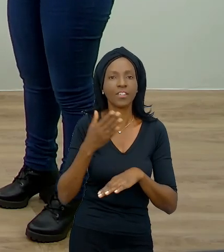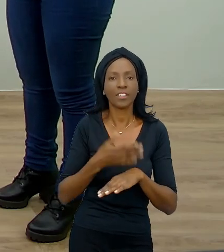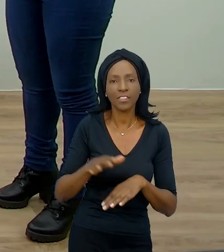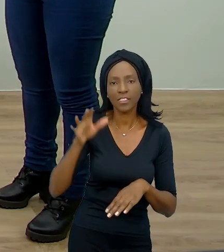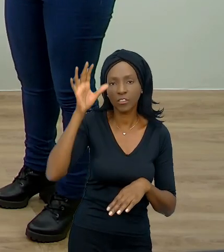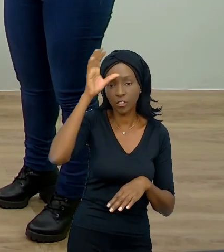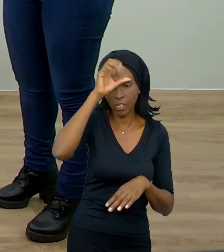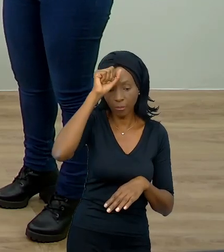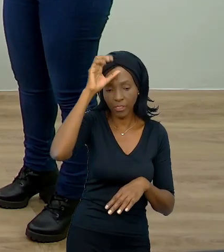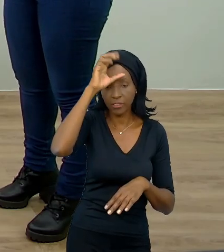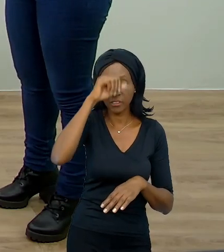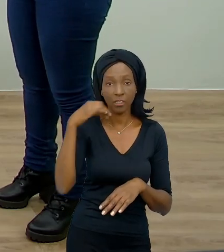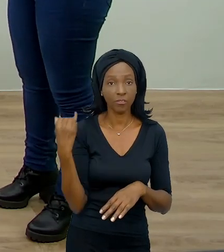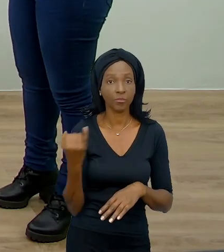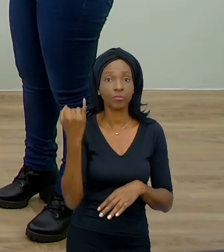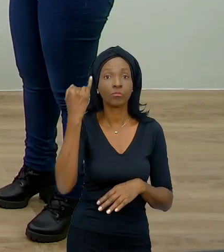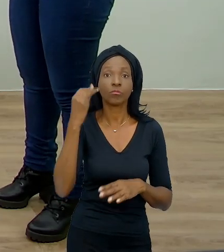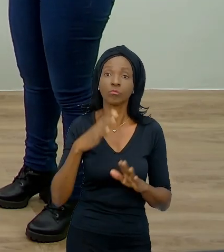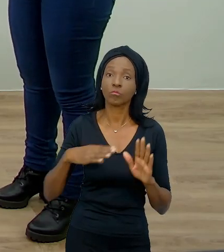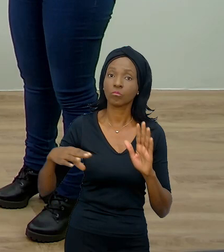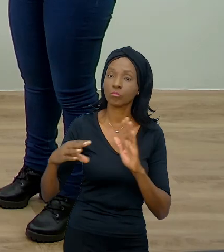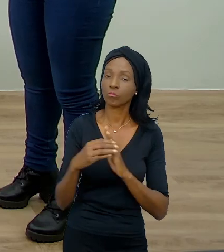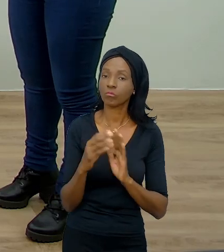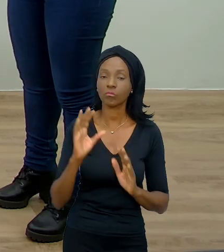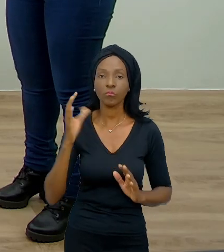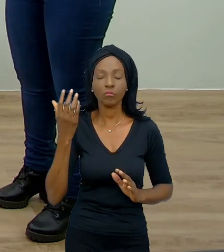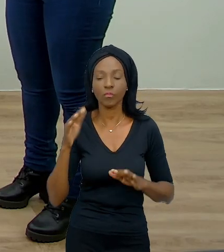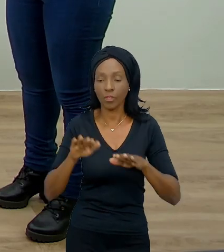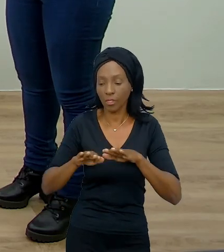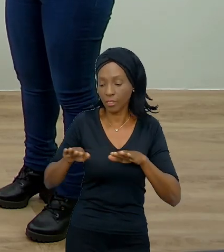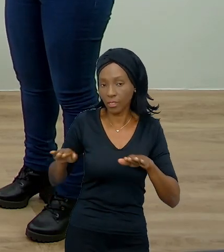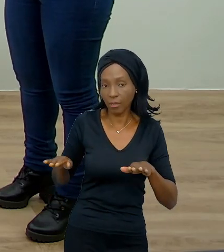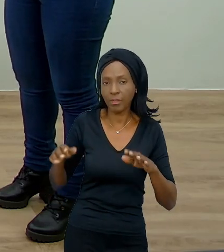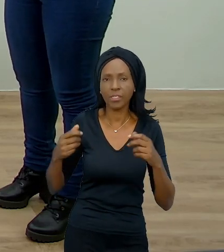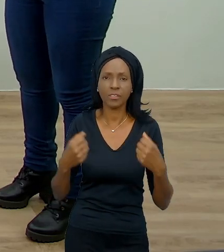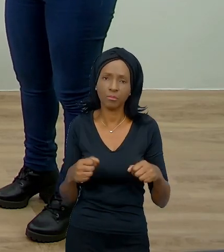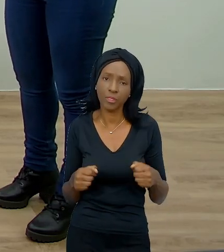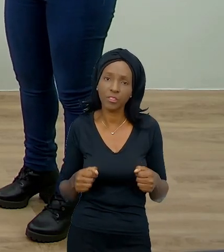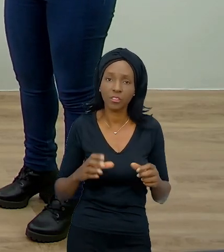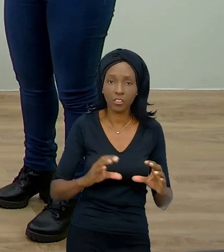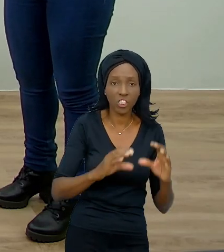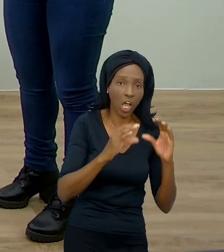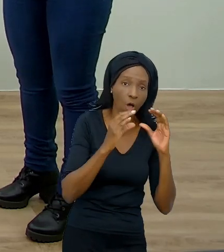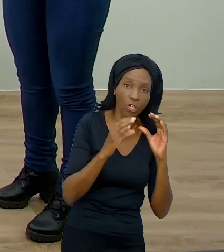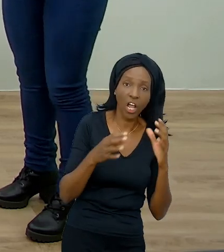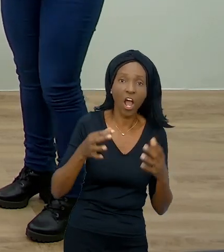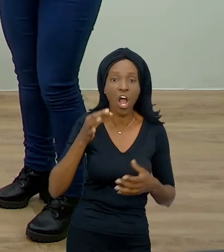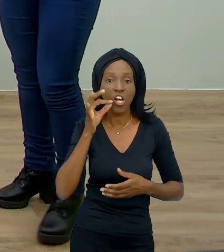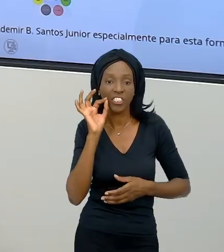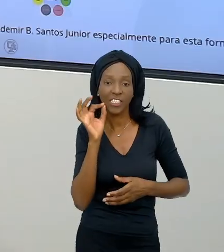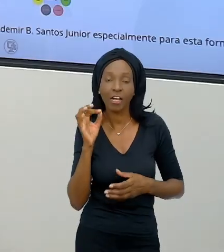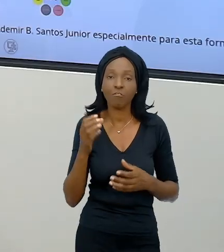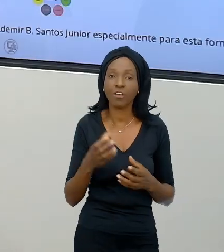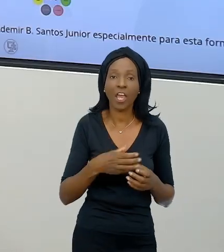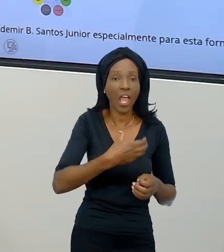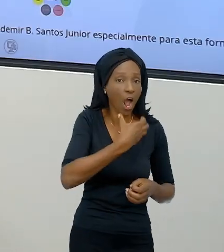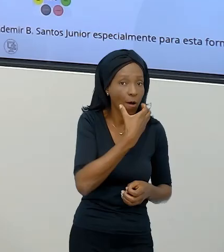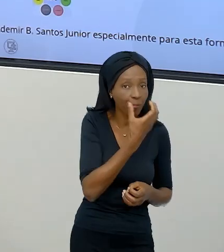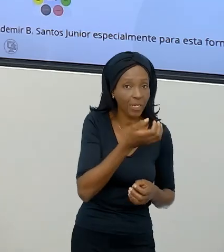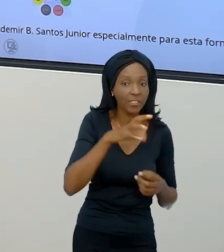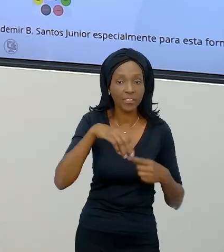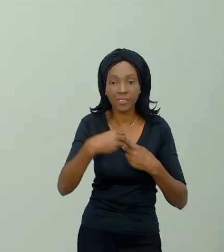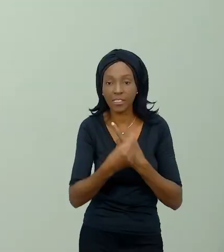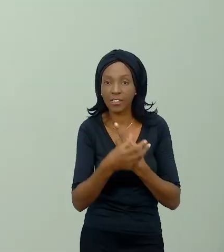significativas. Tudo isso ocorrendo, nas mesas tem que ter o lanche, o café, né? Alimento saudável,